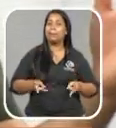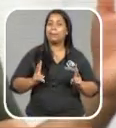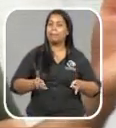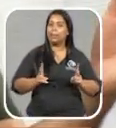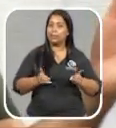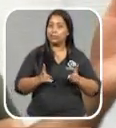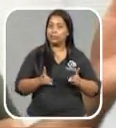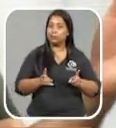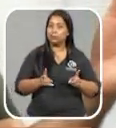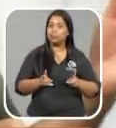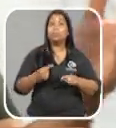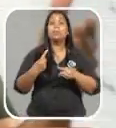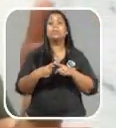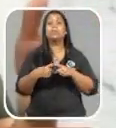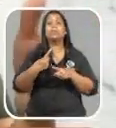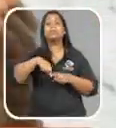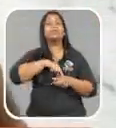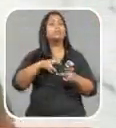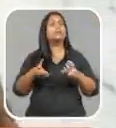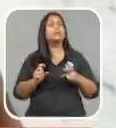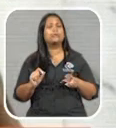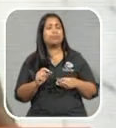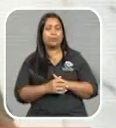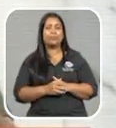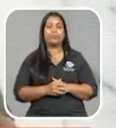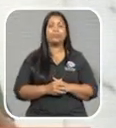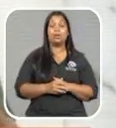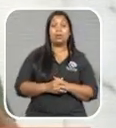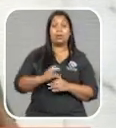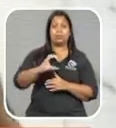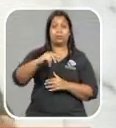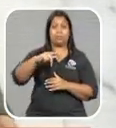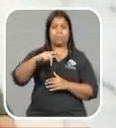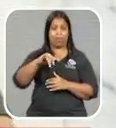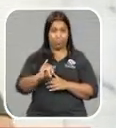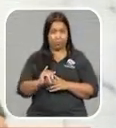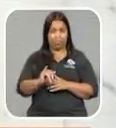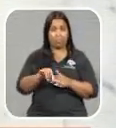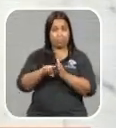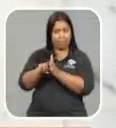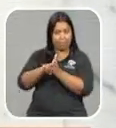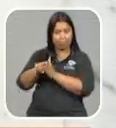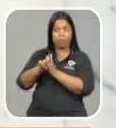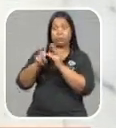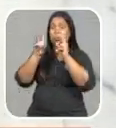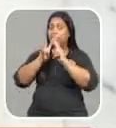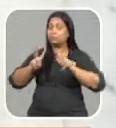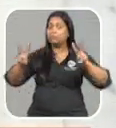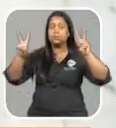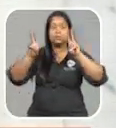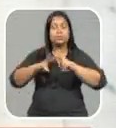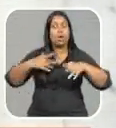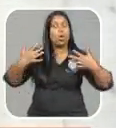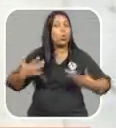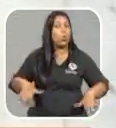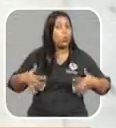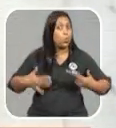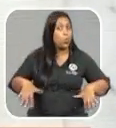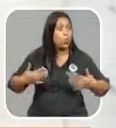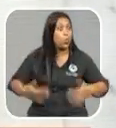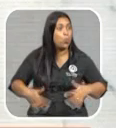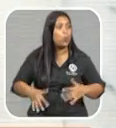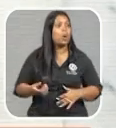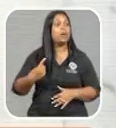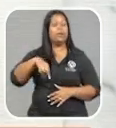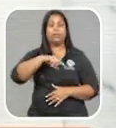deu uma visibilidade imensa. Foi. E você percebeu que a gente, embora... Teve ali também casos de corrupção mesmo, que